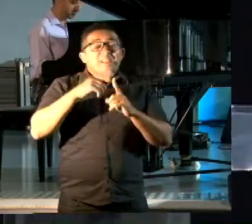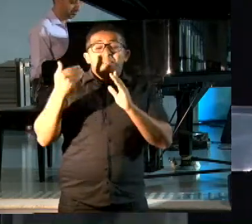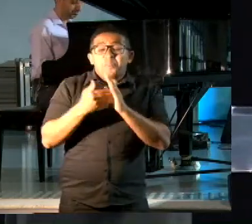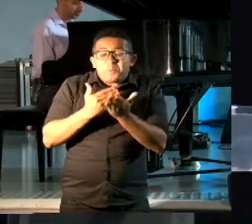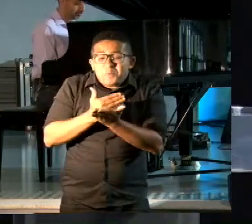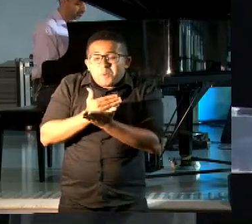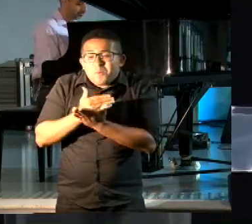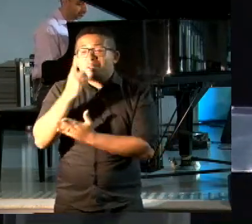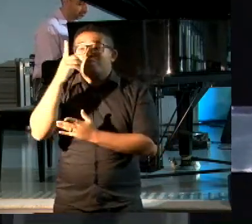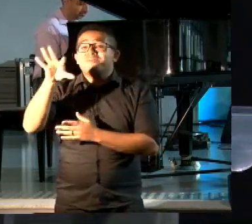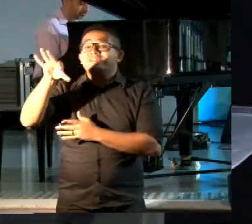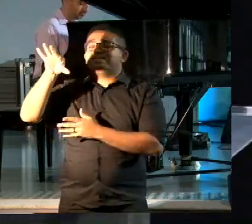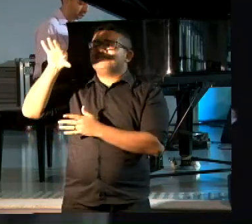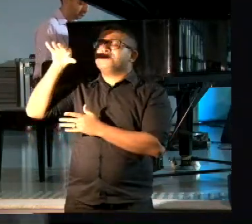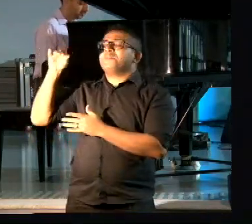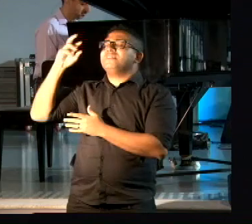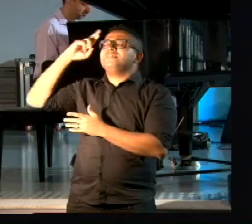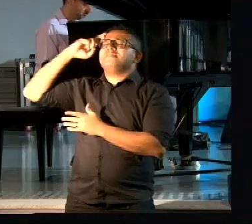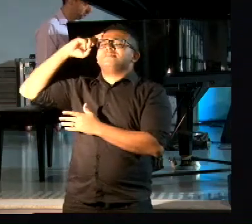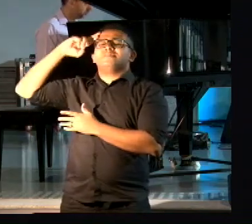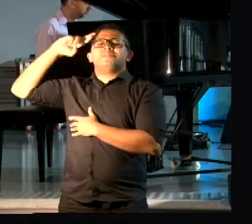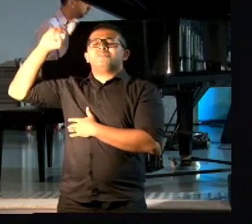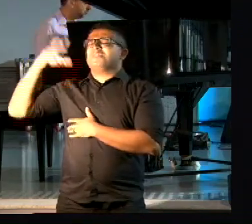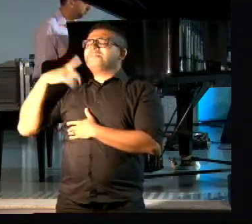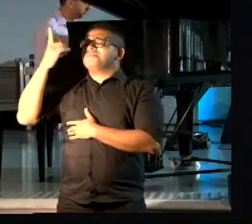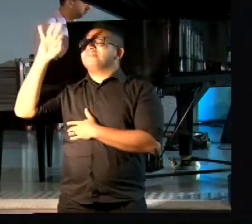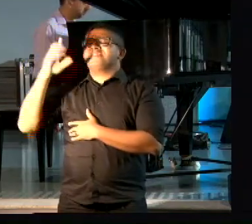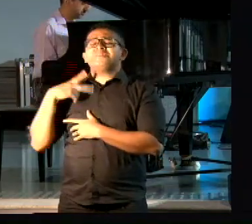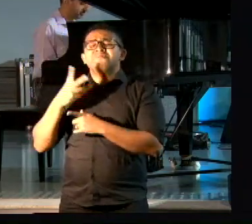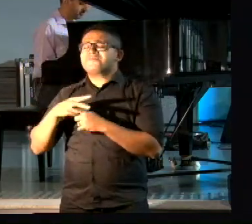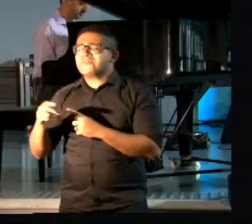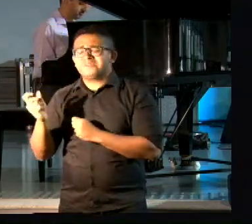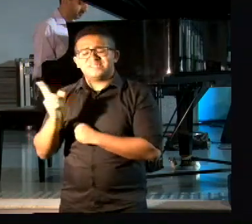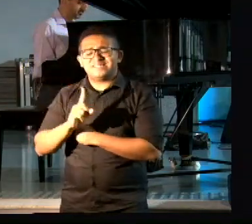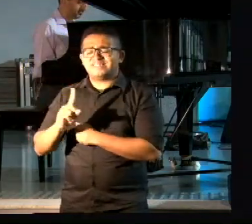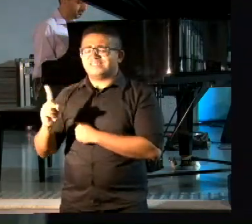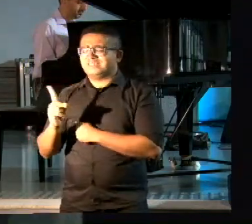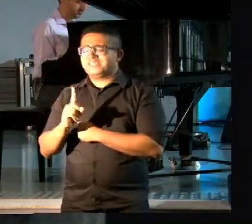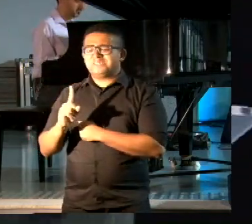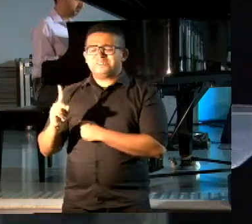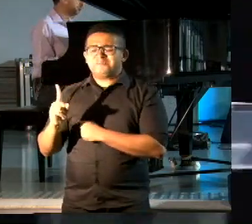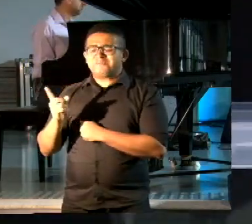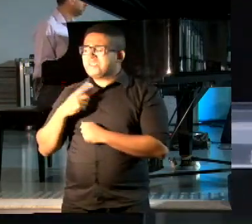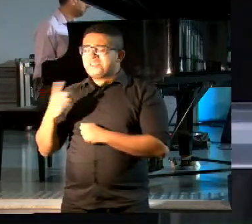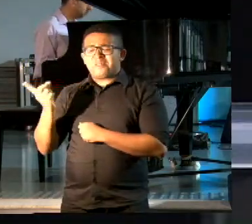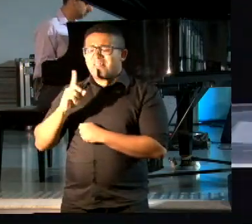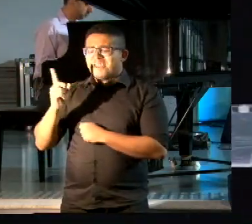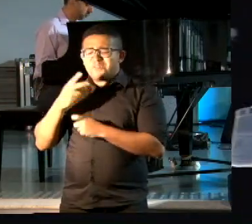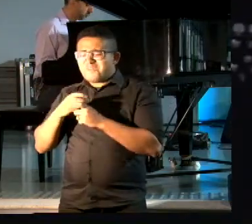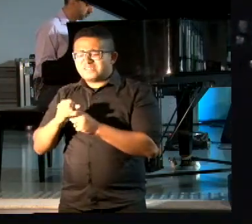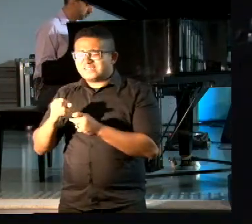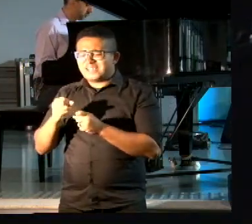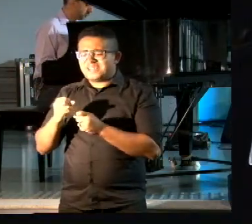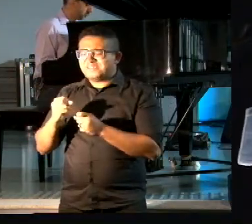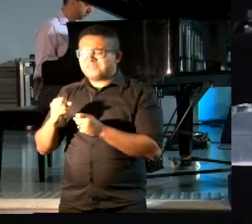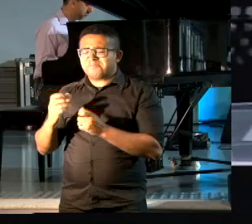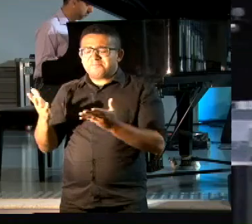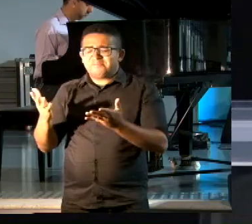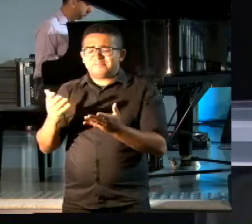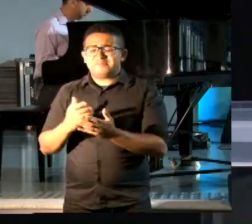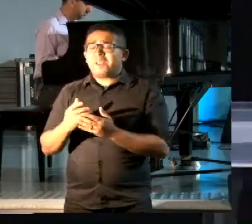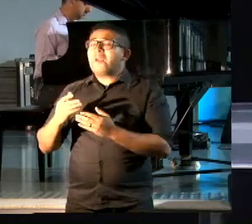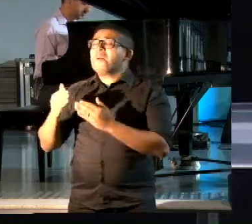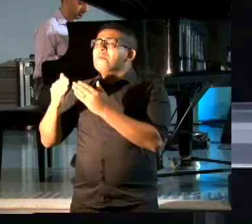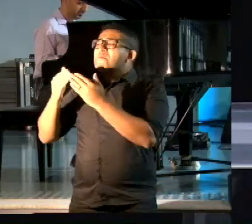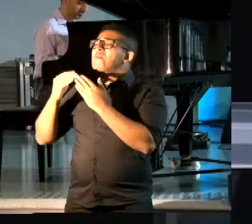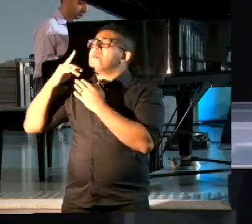decisão. Senhor, eu sozinho não consigo. Eu não consigo vencer, ó Deus. Eu não consigo,